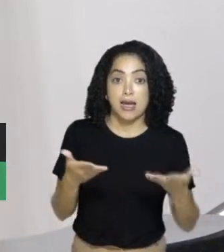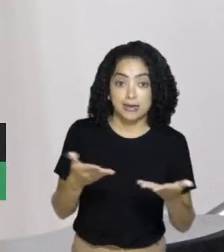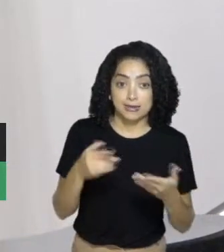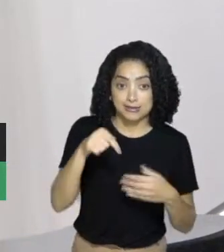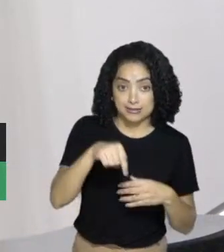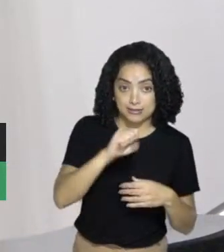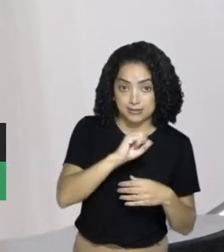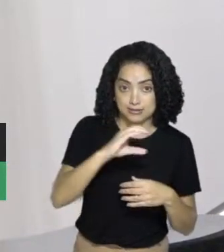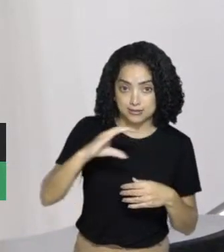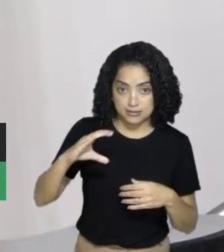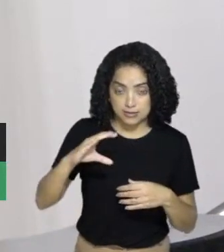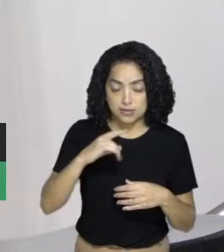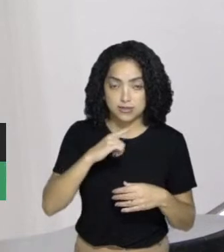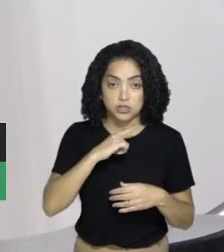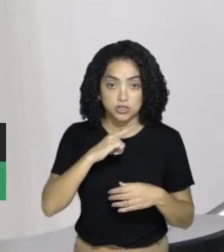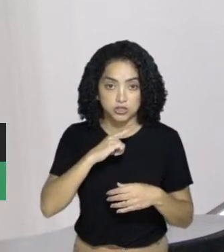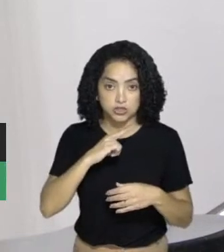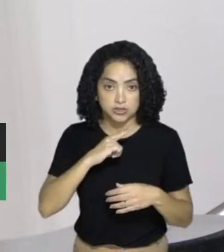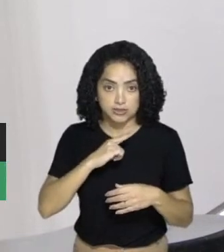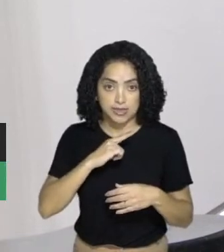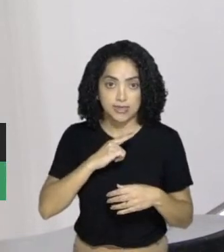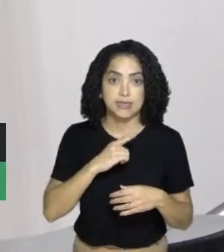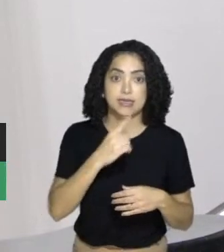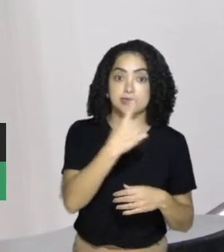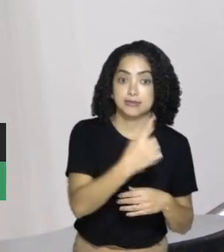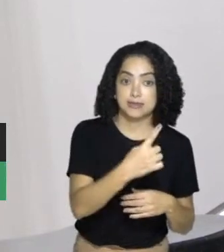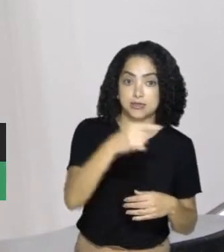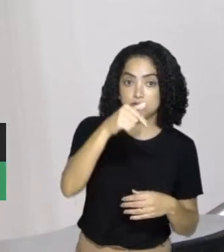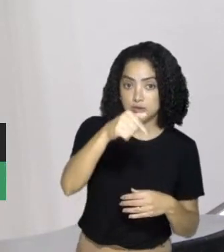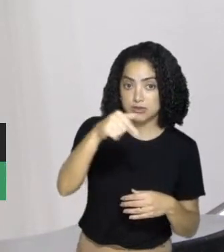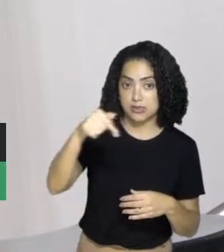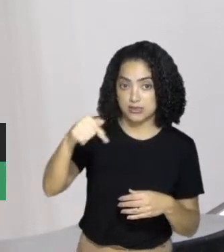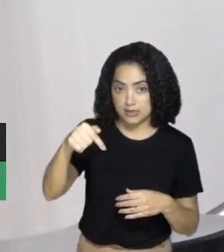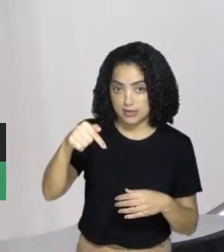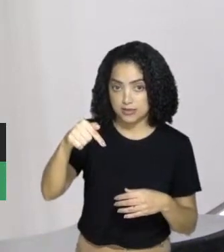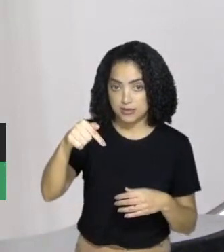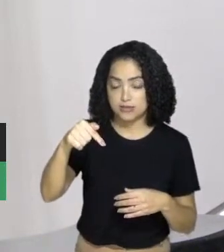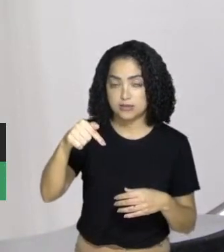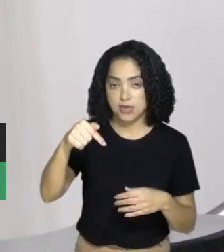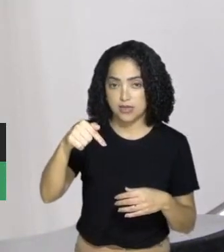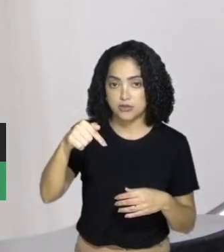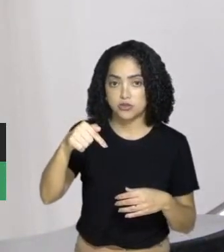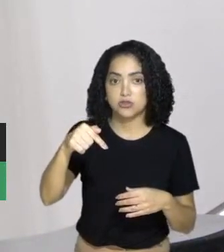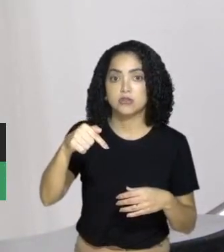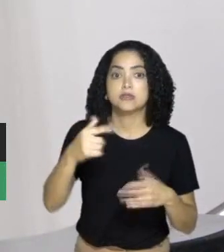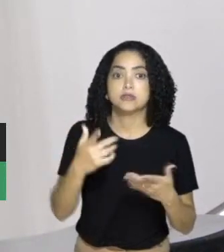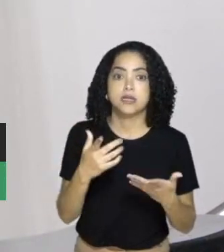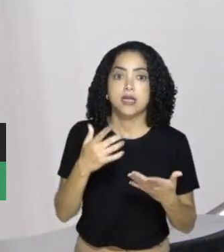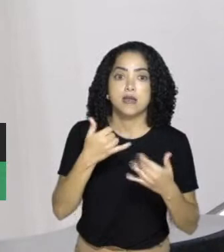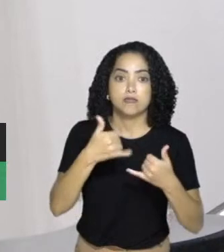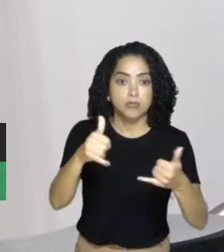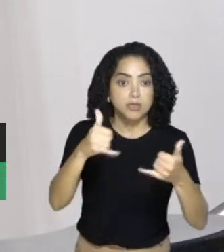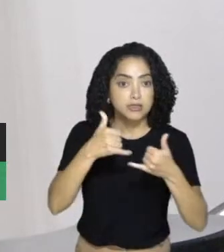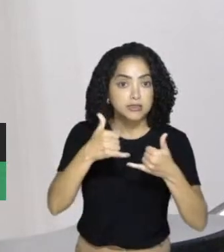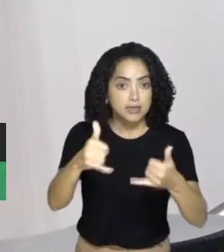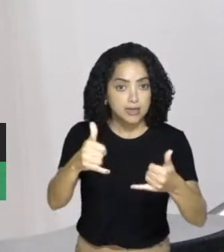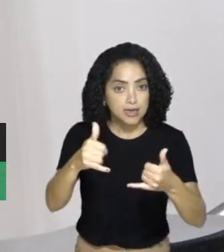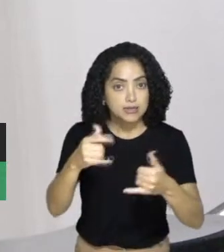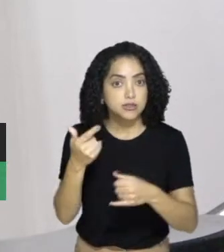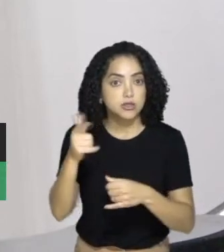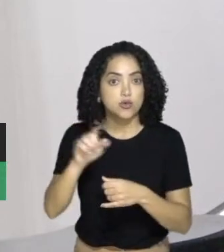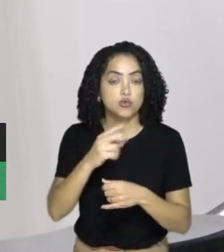Catarina nós temos em torno de 177 empreendimentos hidrelétricos ativos e outros